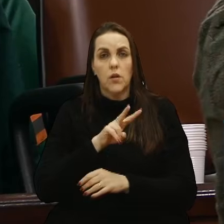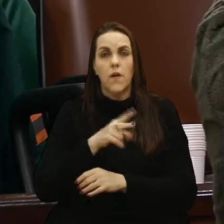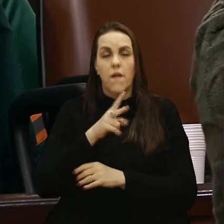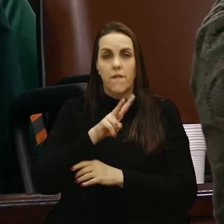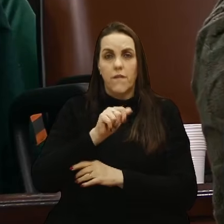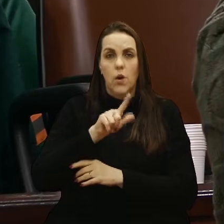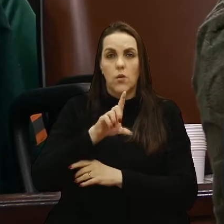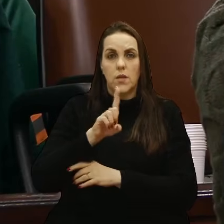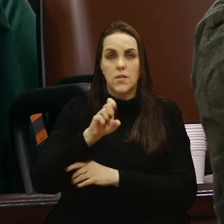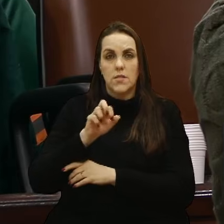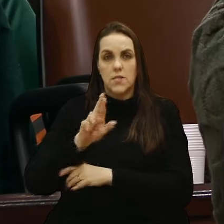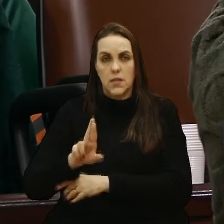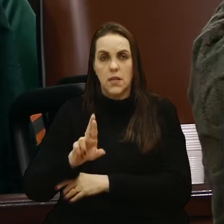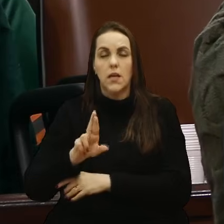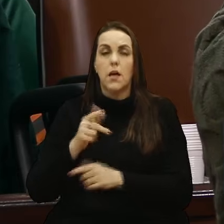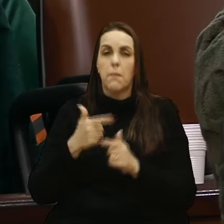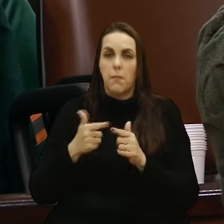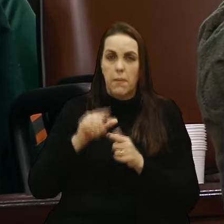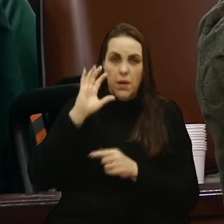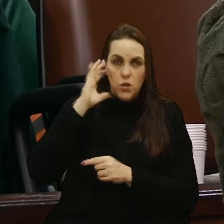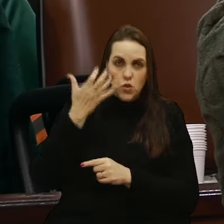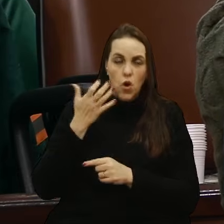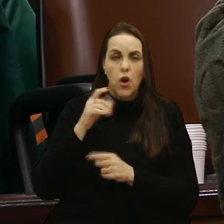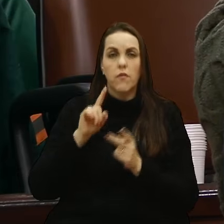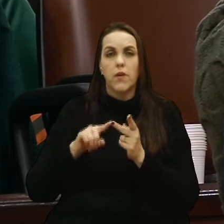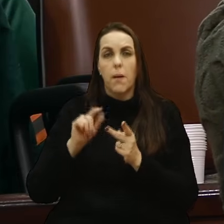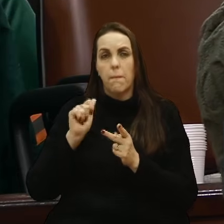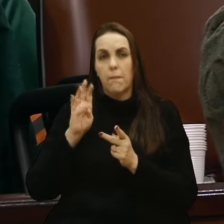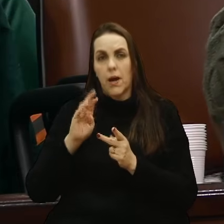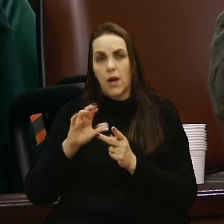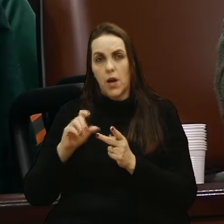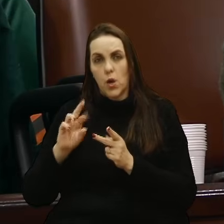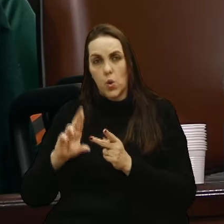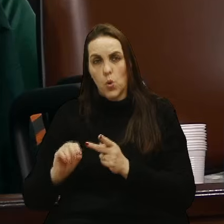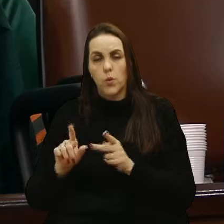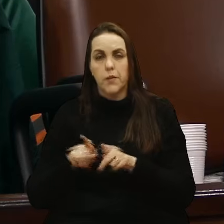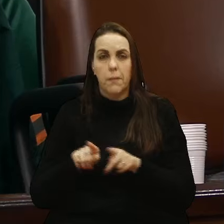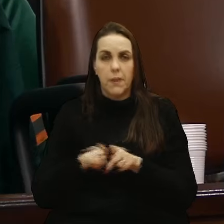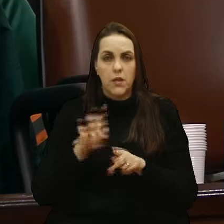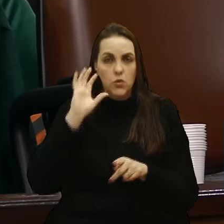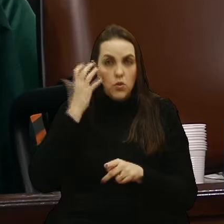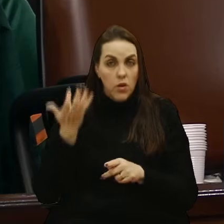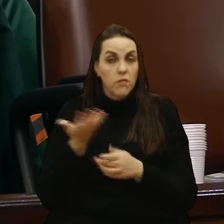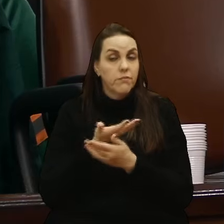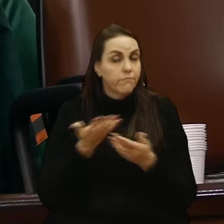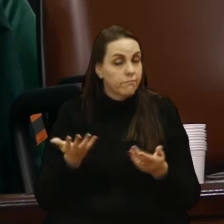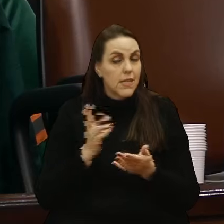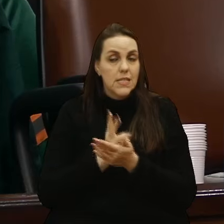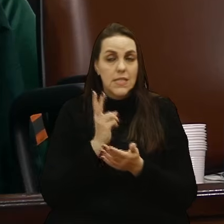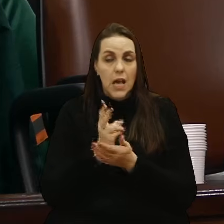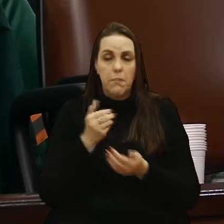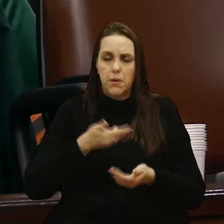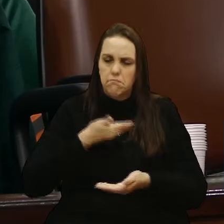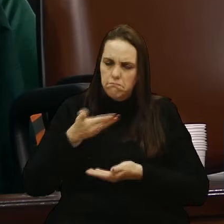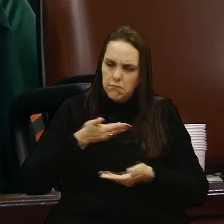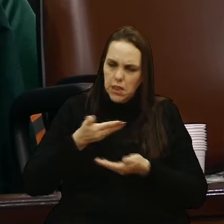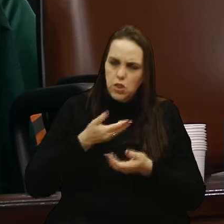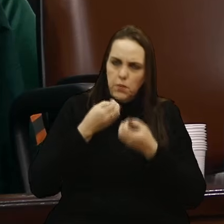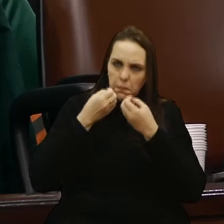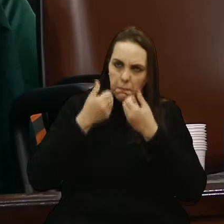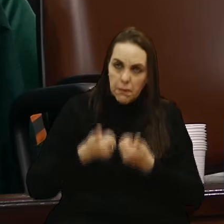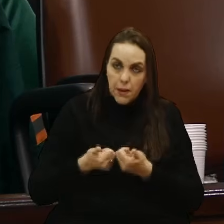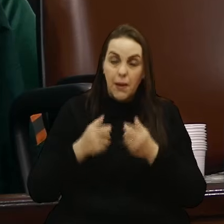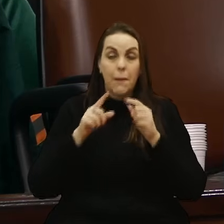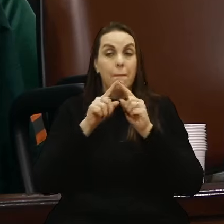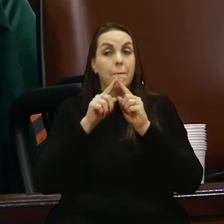para resolver os problemas, o Barcarolo. Enfim, sempre fomos muito bem recebidos.